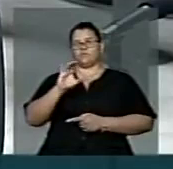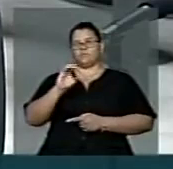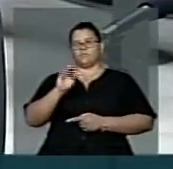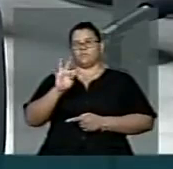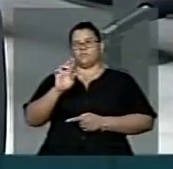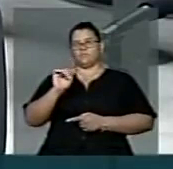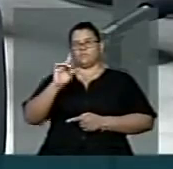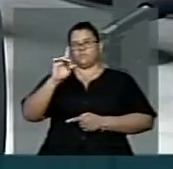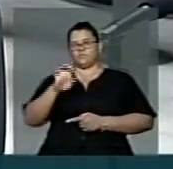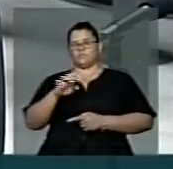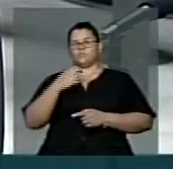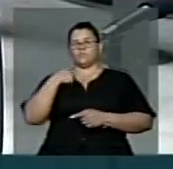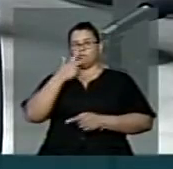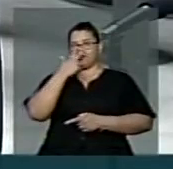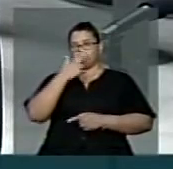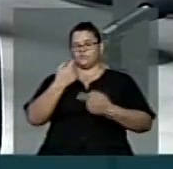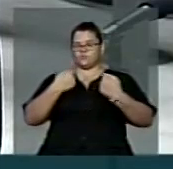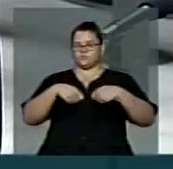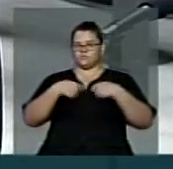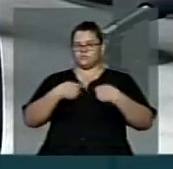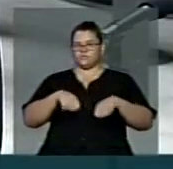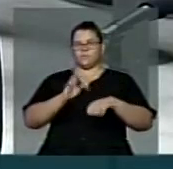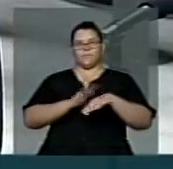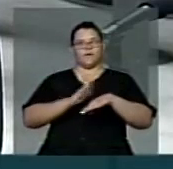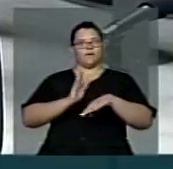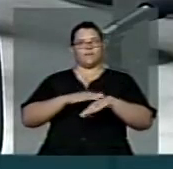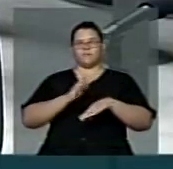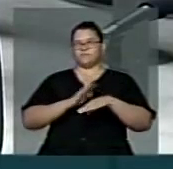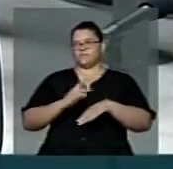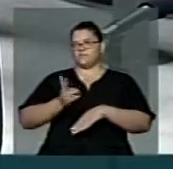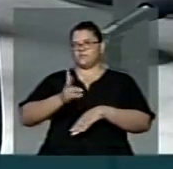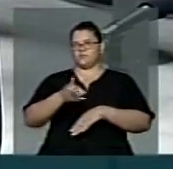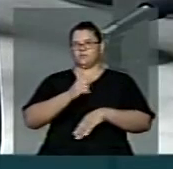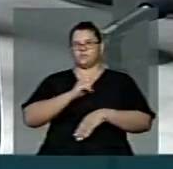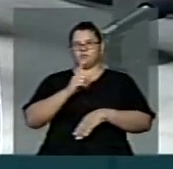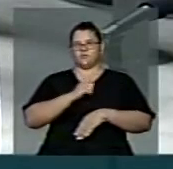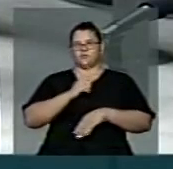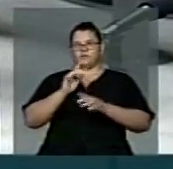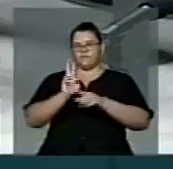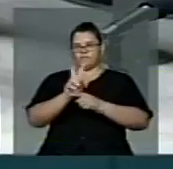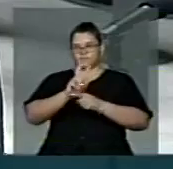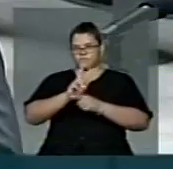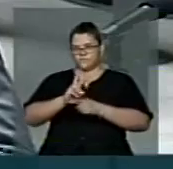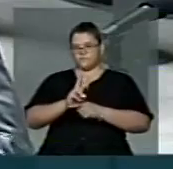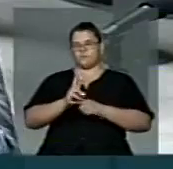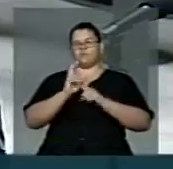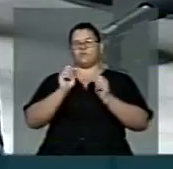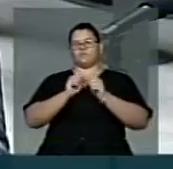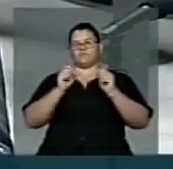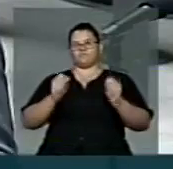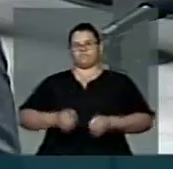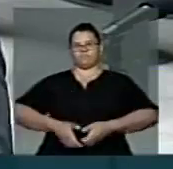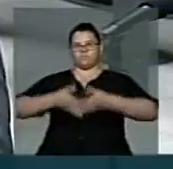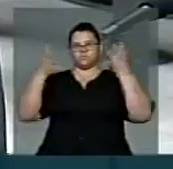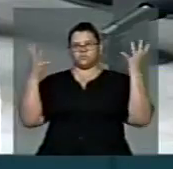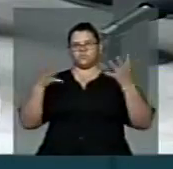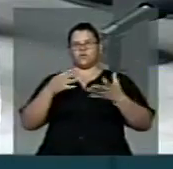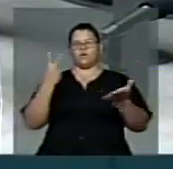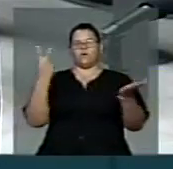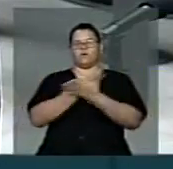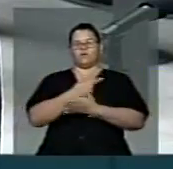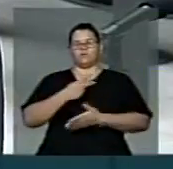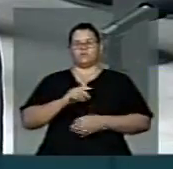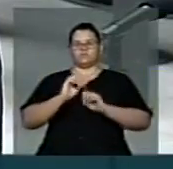é necessário mais do que nunca se ter alguma forma de controle, de fiscalização dessa explosão que está acontecendo na área do